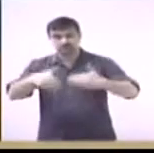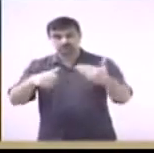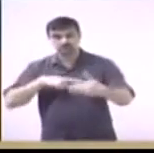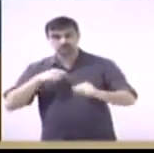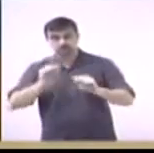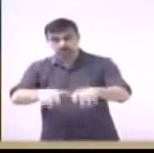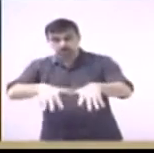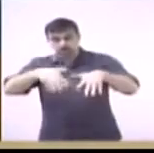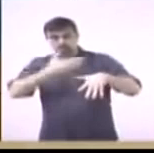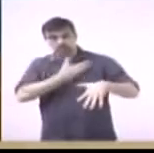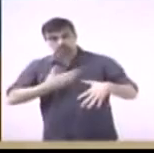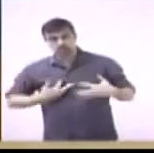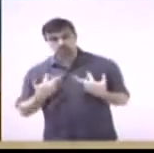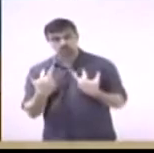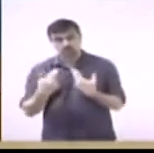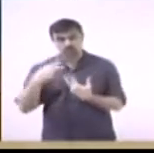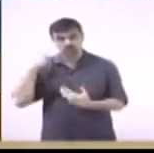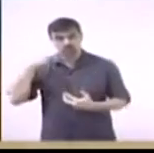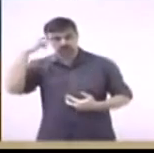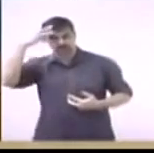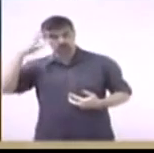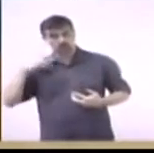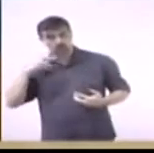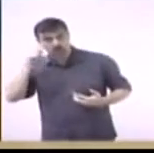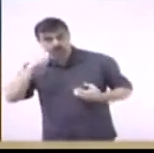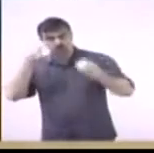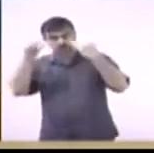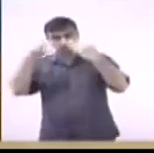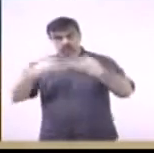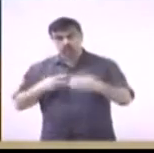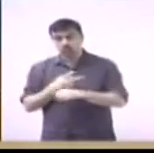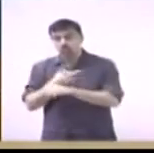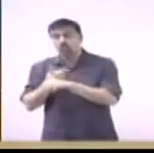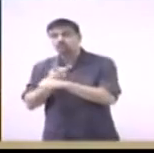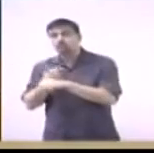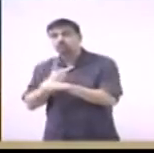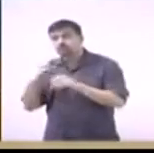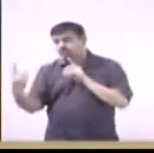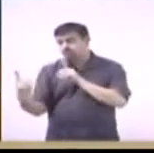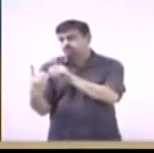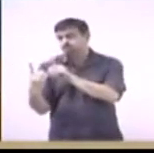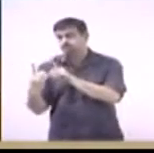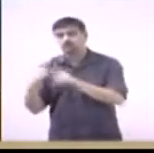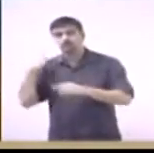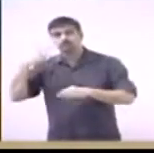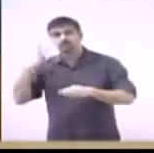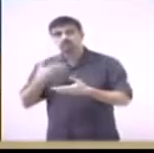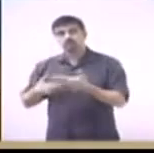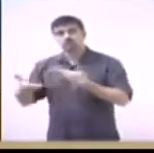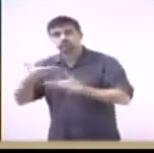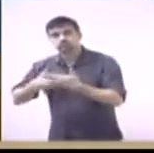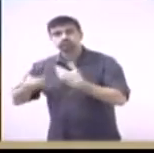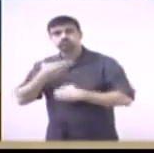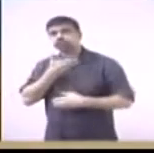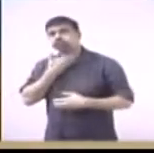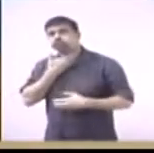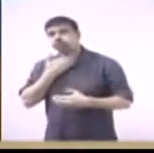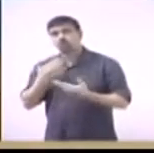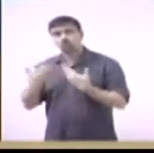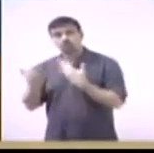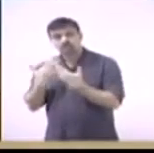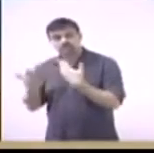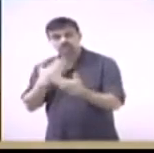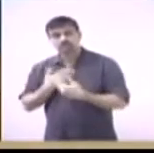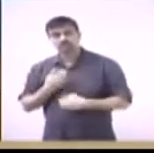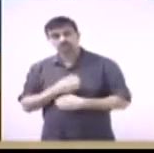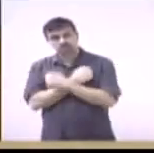das audiências públicas, como a Ângela falou, ou procurando os vereadores individualmente, quando achar necessário. Um abraço, uma boa noite a